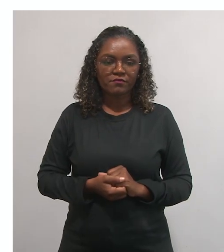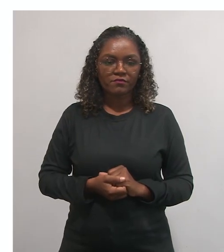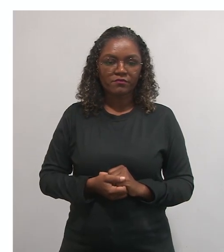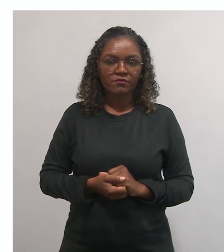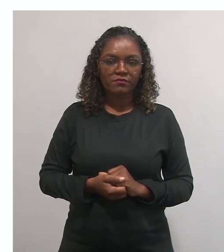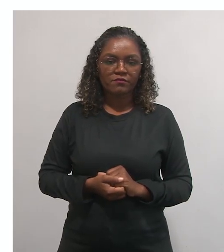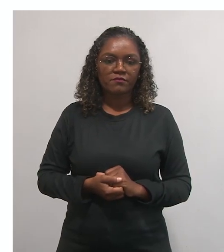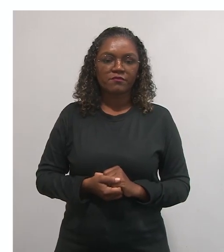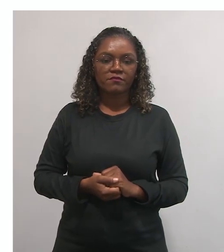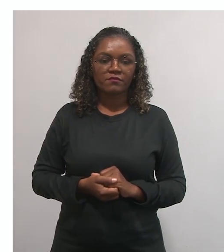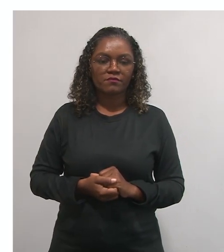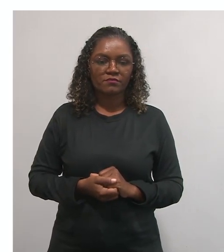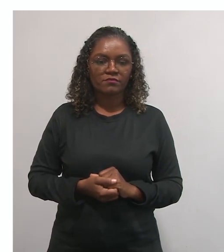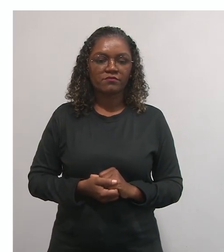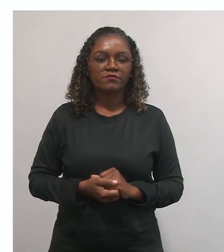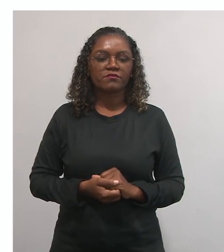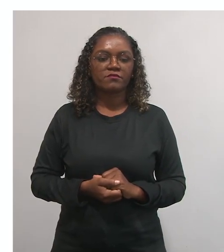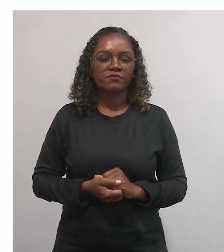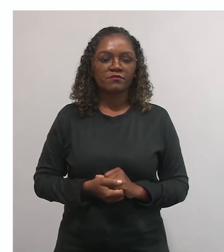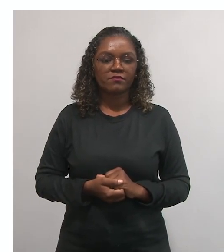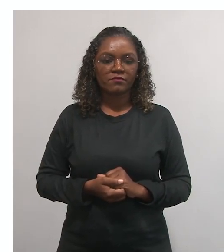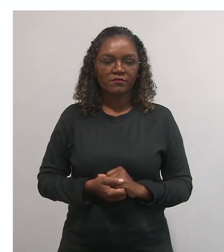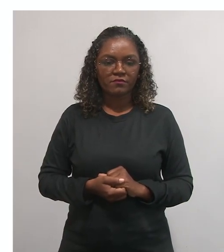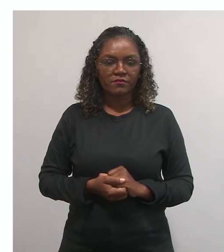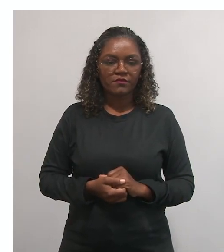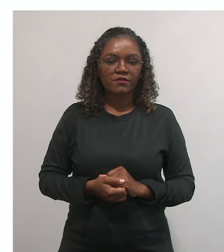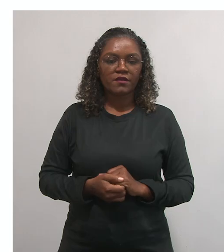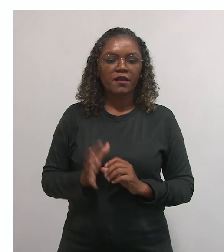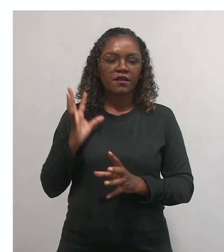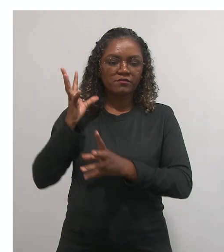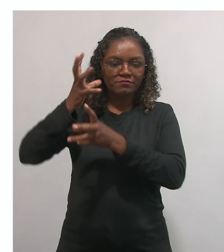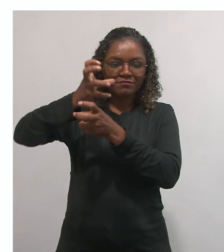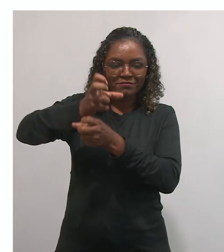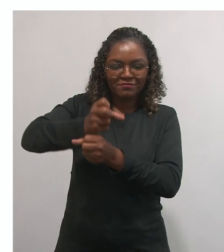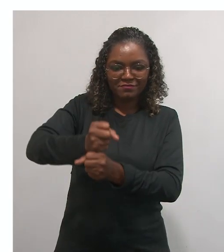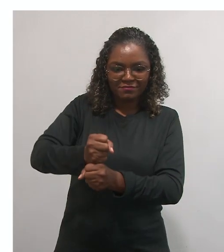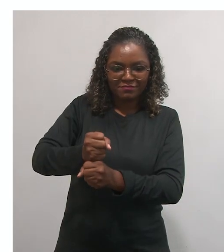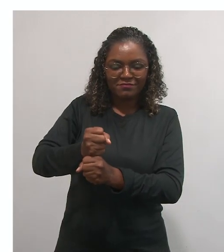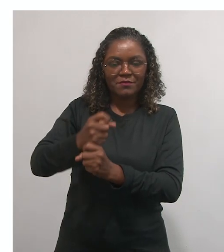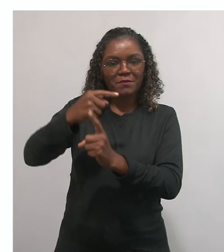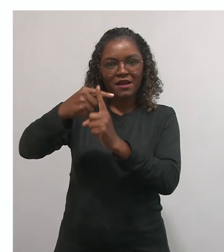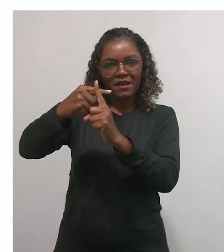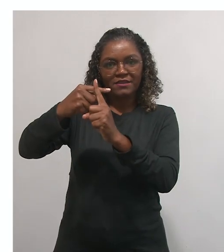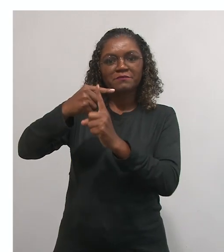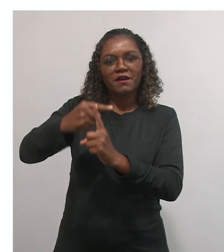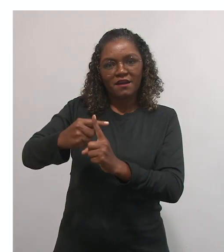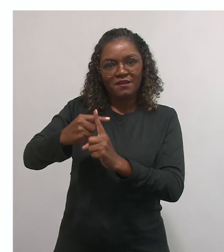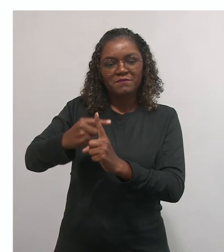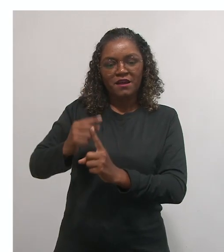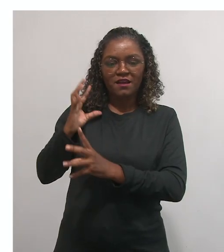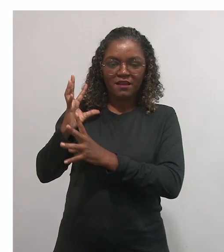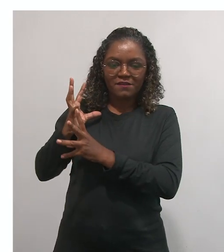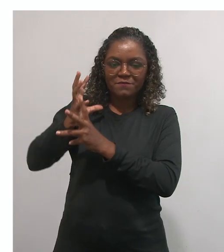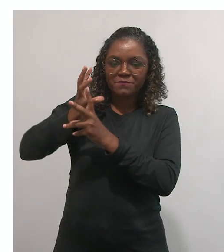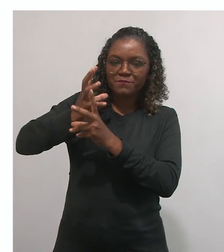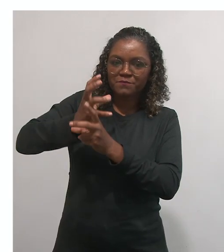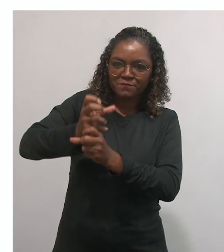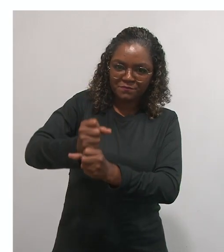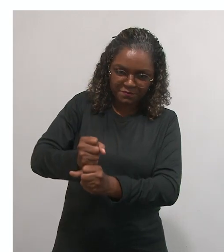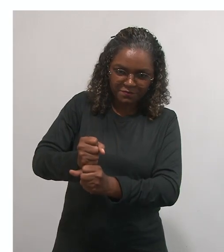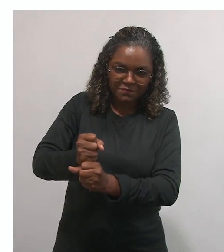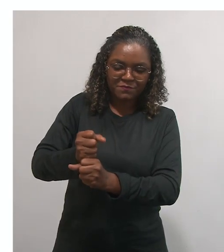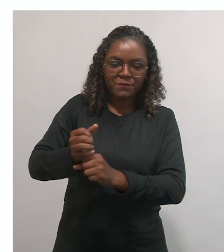de sinal esse mais esse mais esse mais esse mais